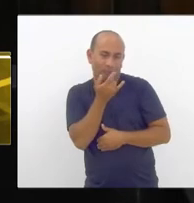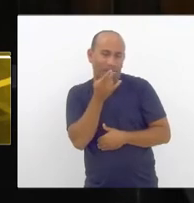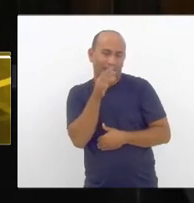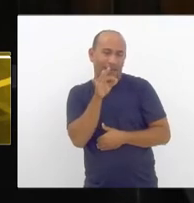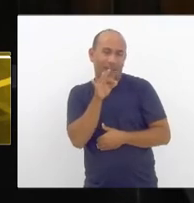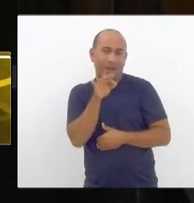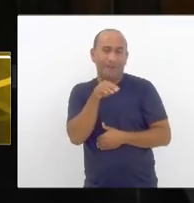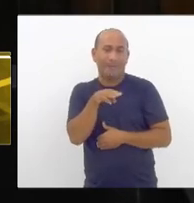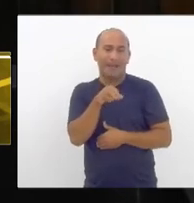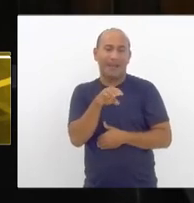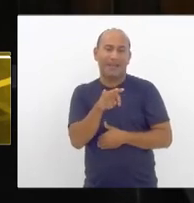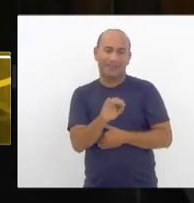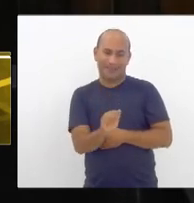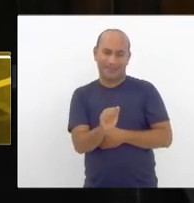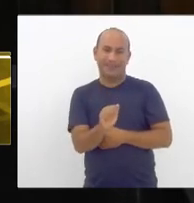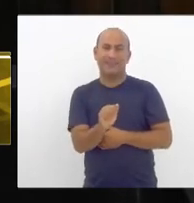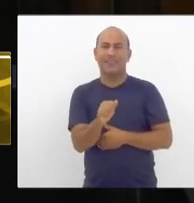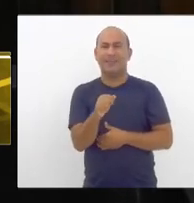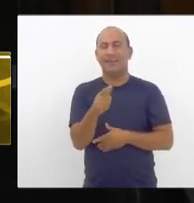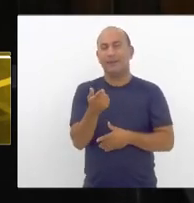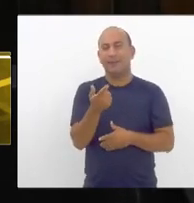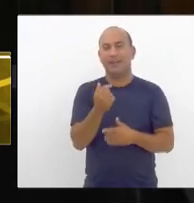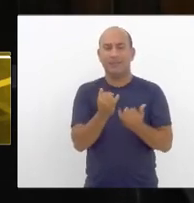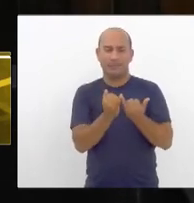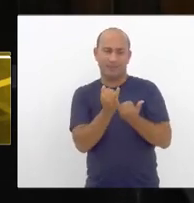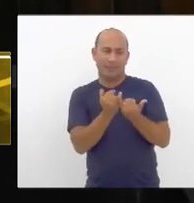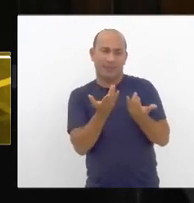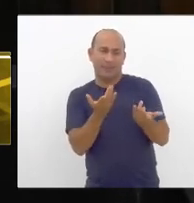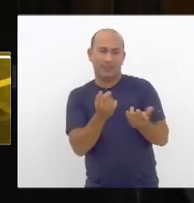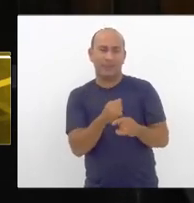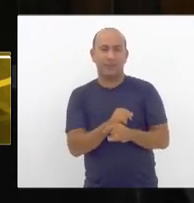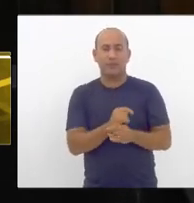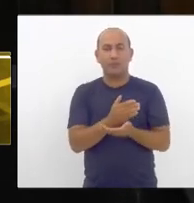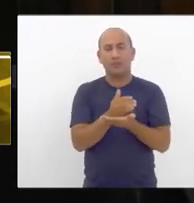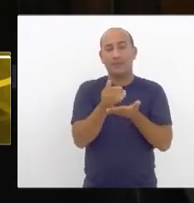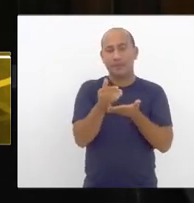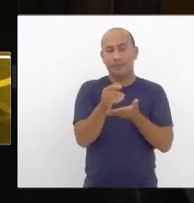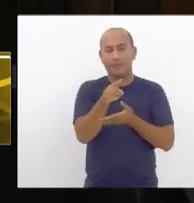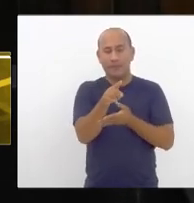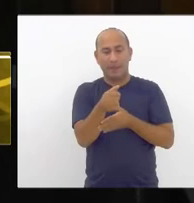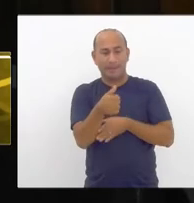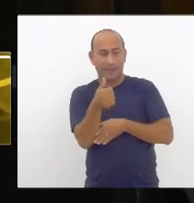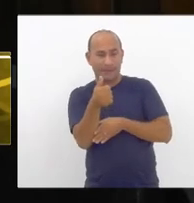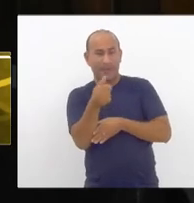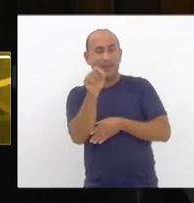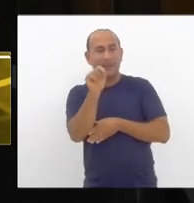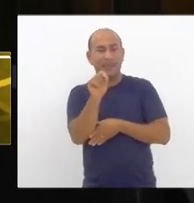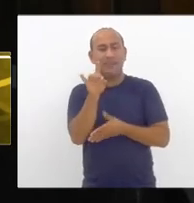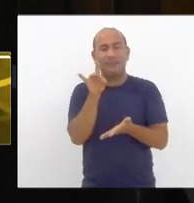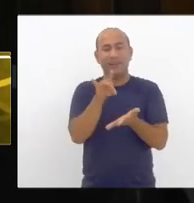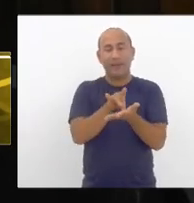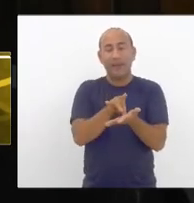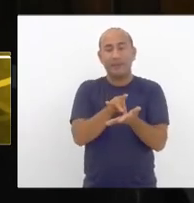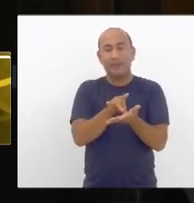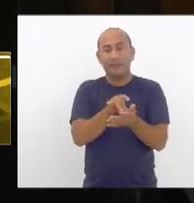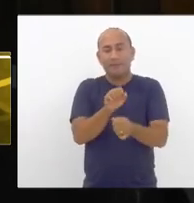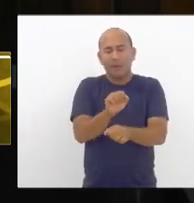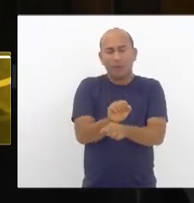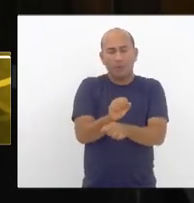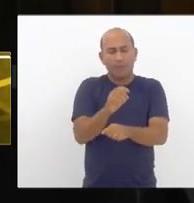foi que a gente construiu nossa relação também Deputado Marta Rocha foi uma das primeiras que de fato parou para nos escutar